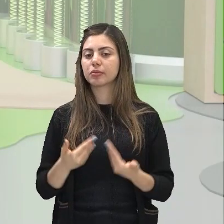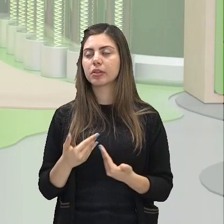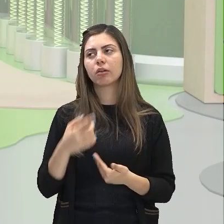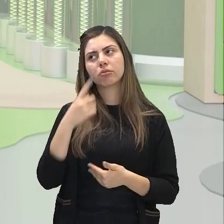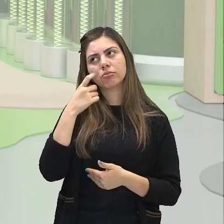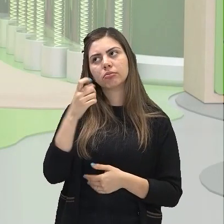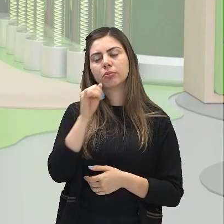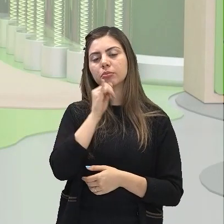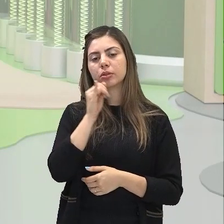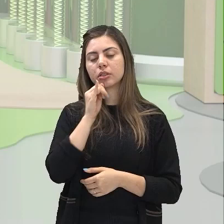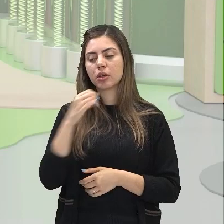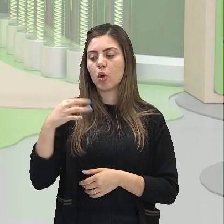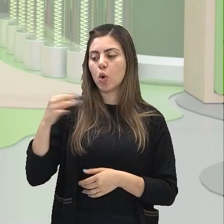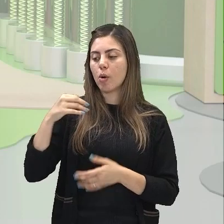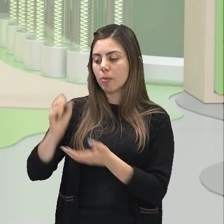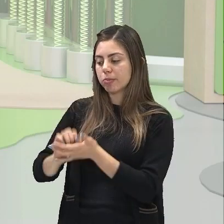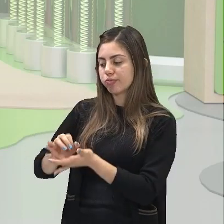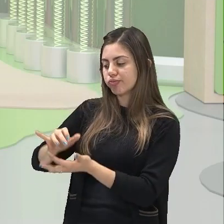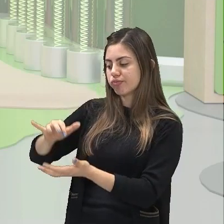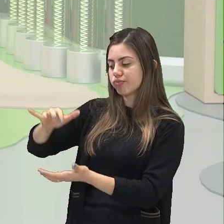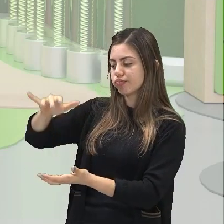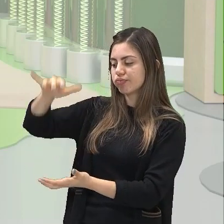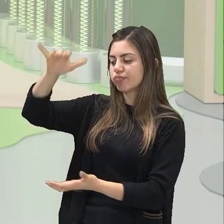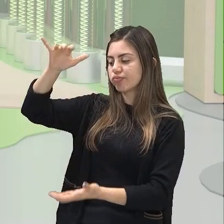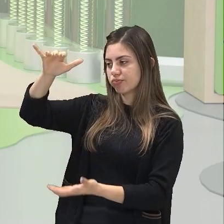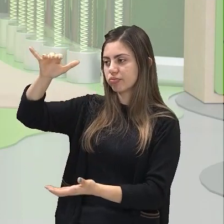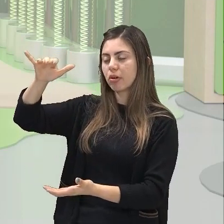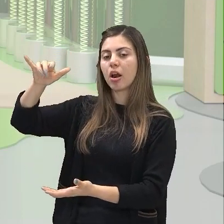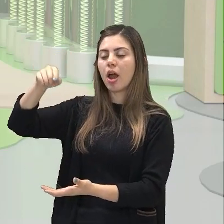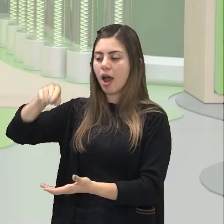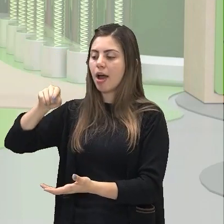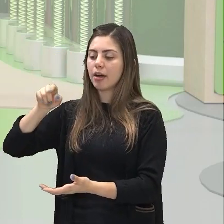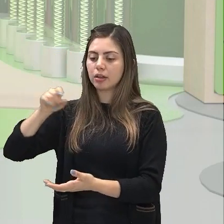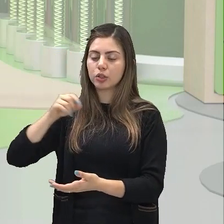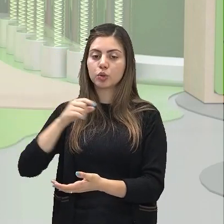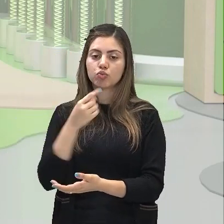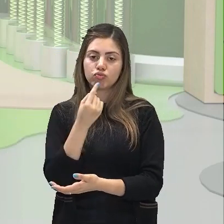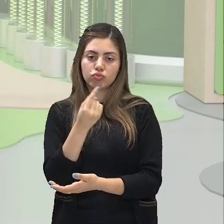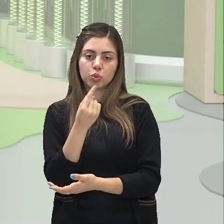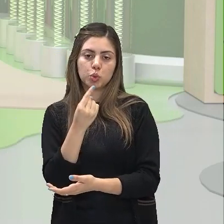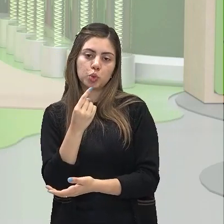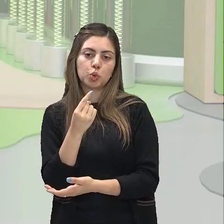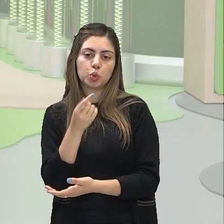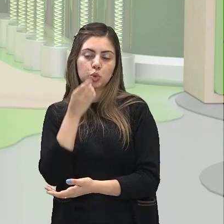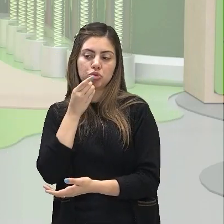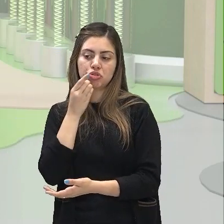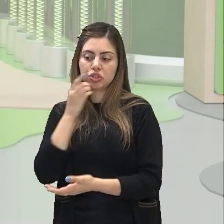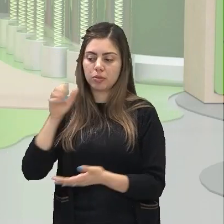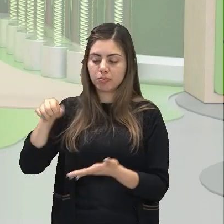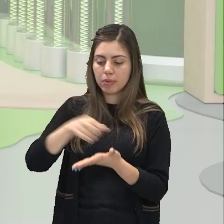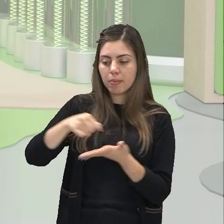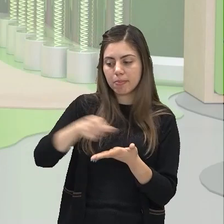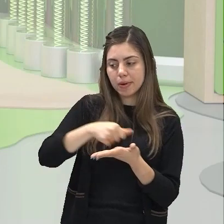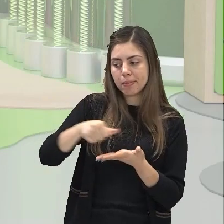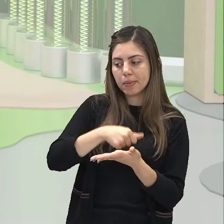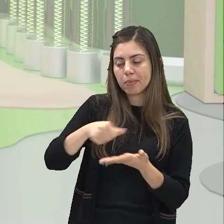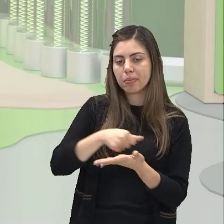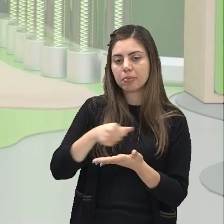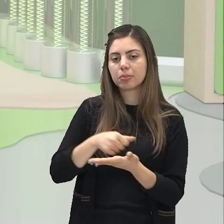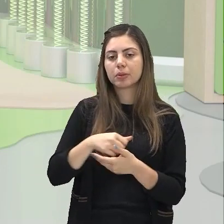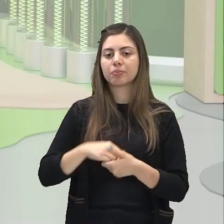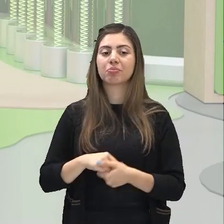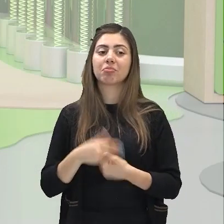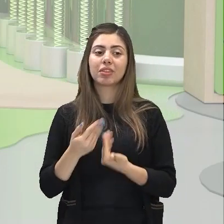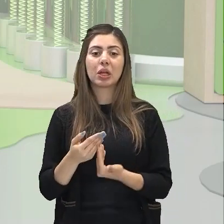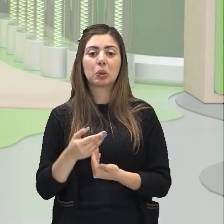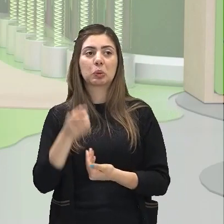interessante você acumular uma grande quantidade de roupas ali para você passar de uma vez só, do que você ir passando uma